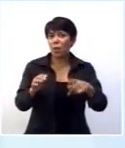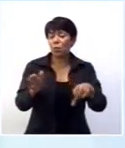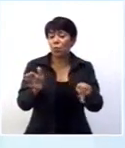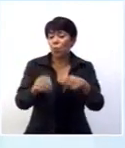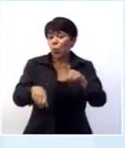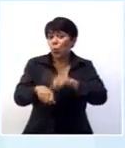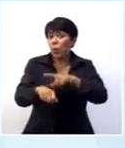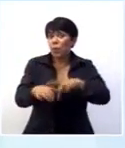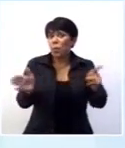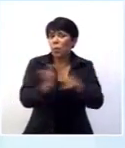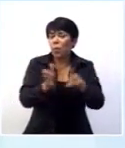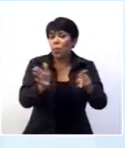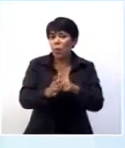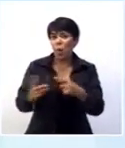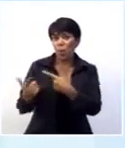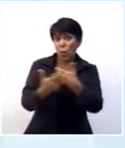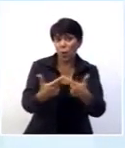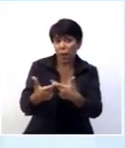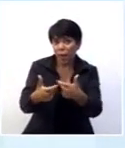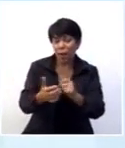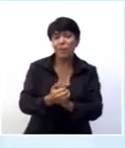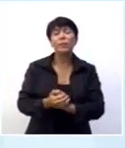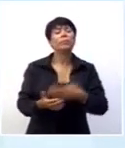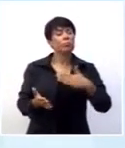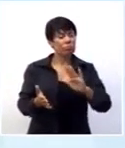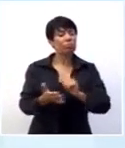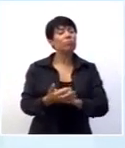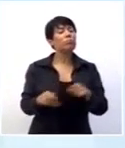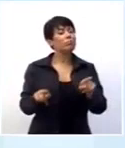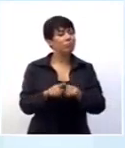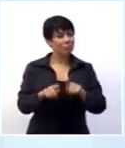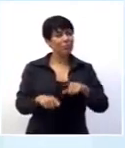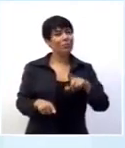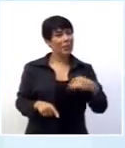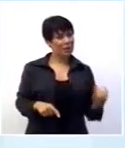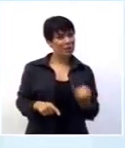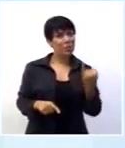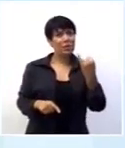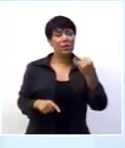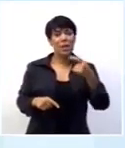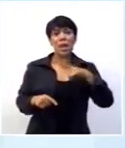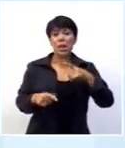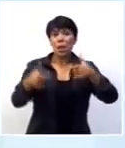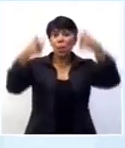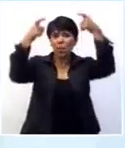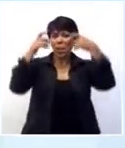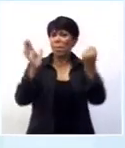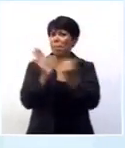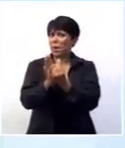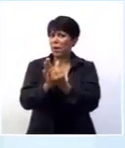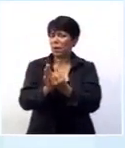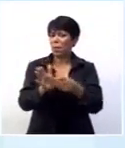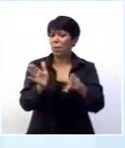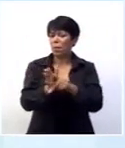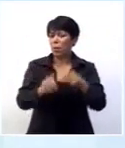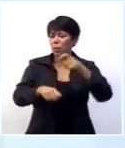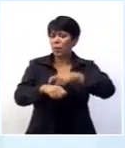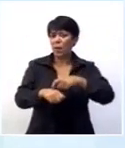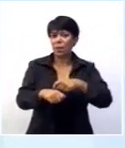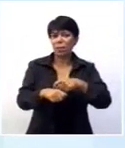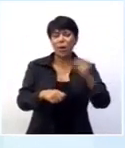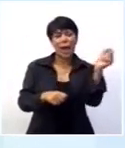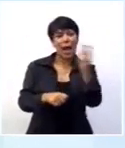tá? Ele se torna faraó a partir da guerra, então é uma questão importante. Ele vai ter uma coroa específica para isso, que é uma coroa azul.